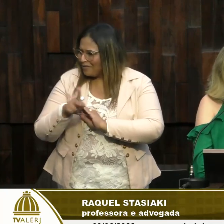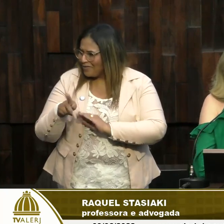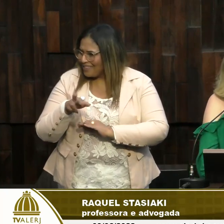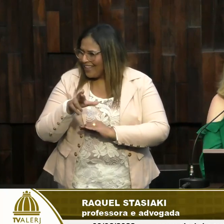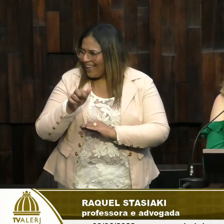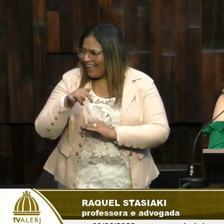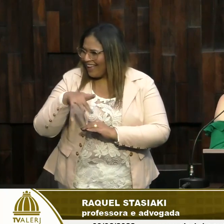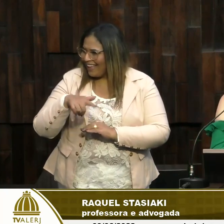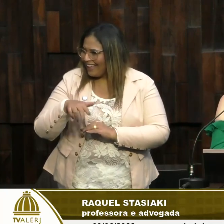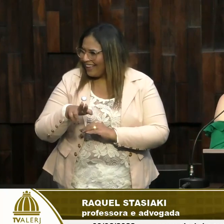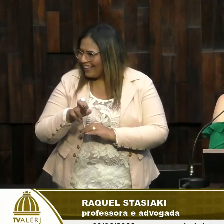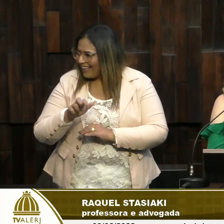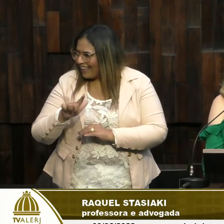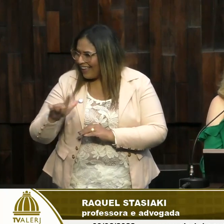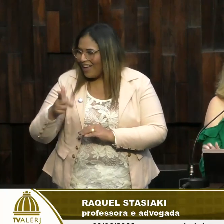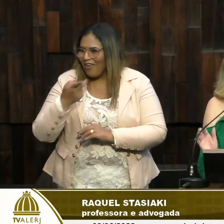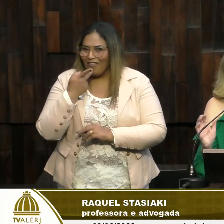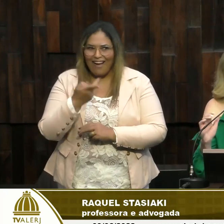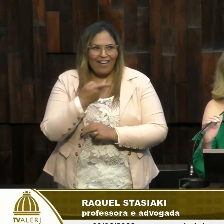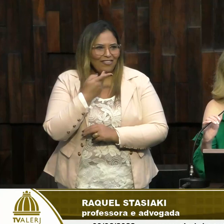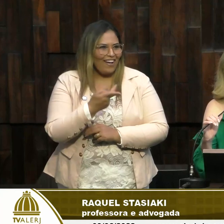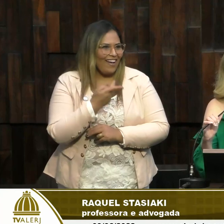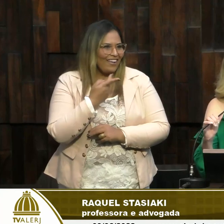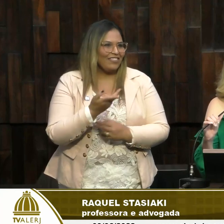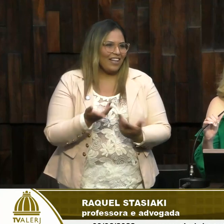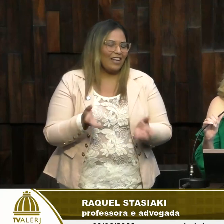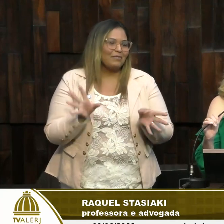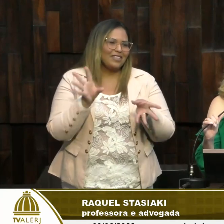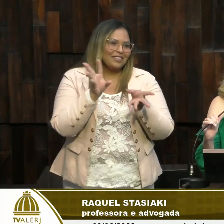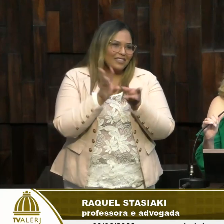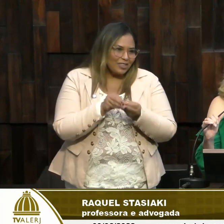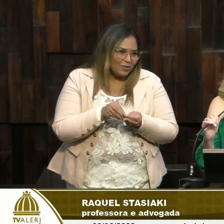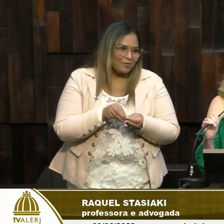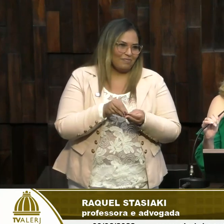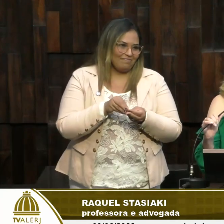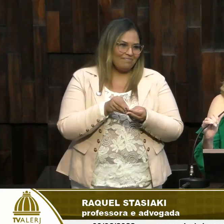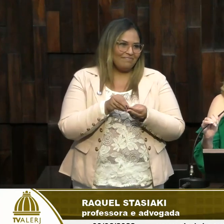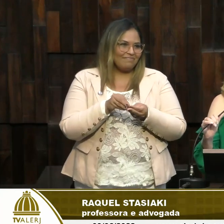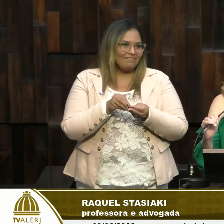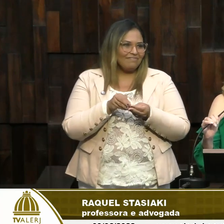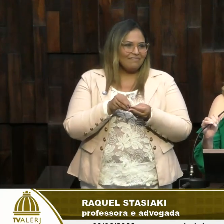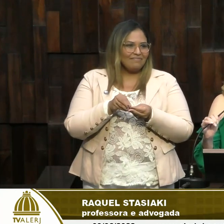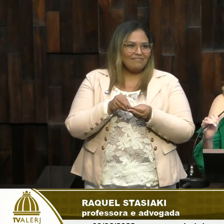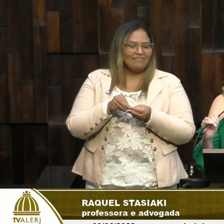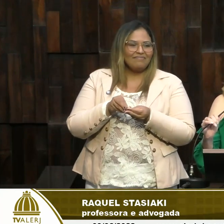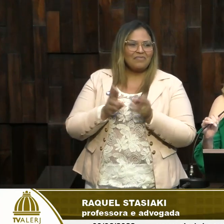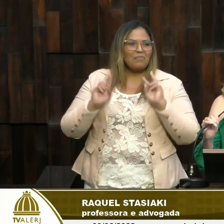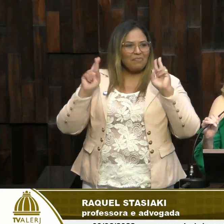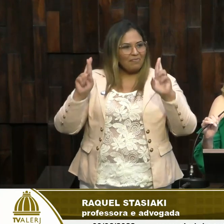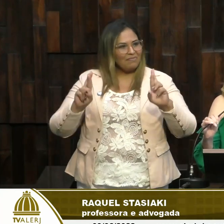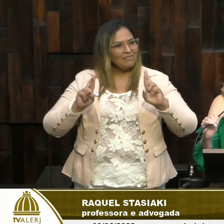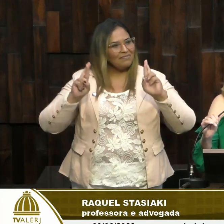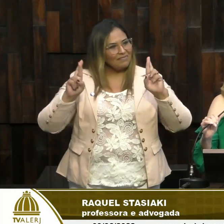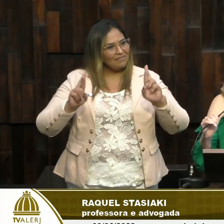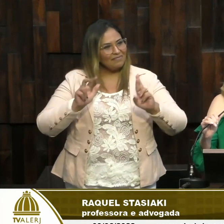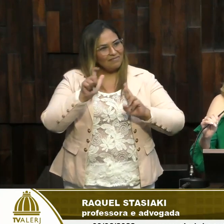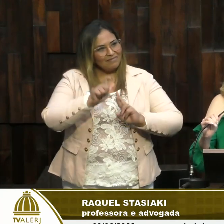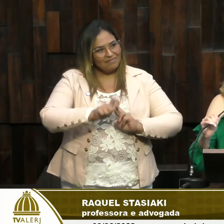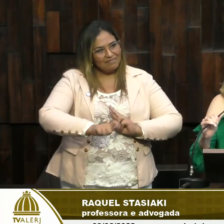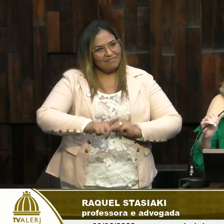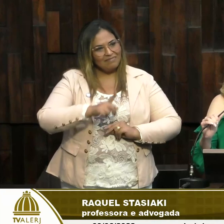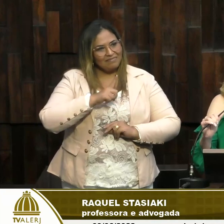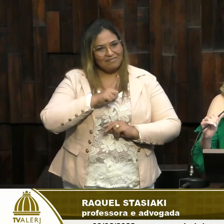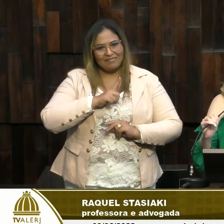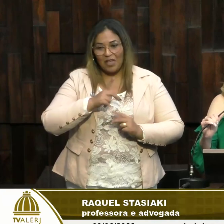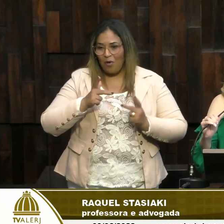muito, mas, encerrando aqui, eu quero dizer que eu sou uma pessoa de muita esperança. Eu sou igual à cor